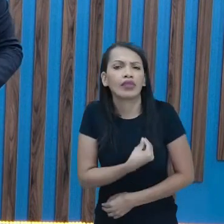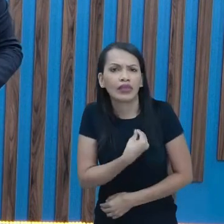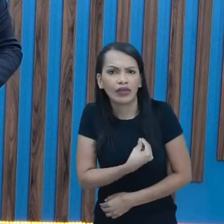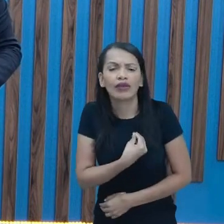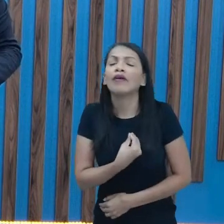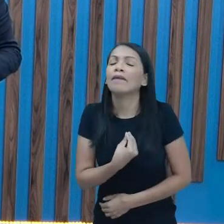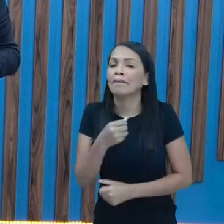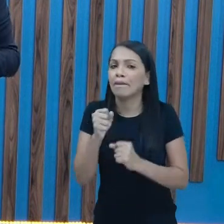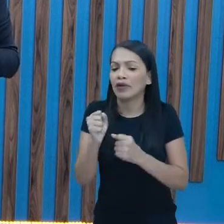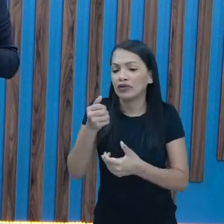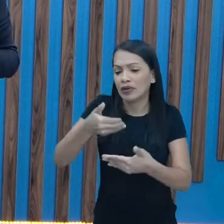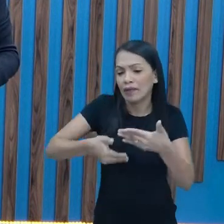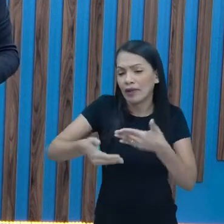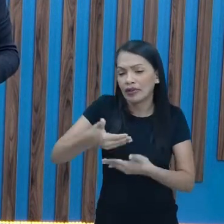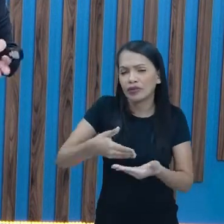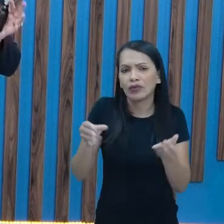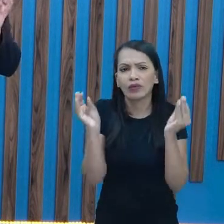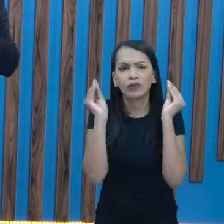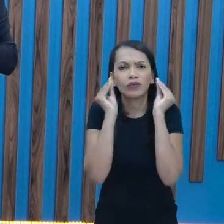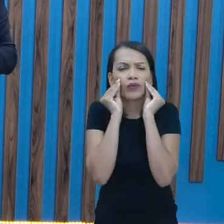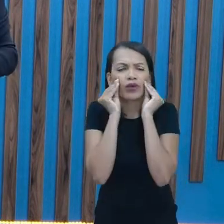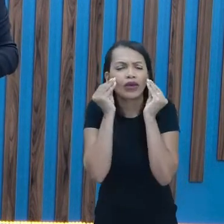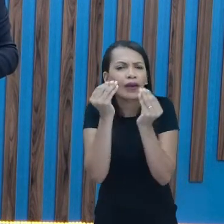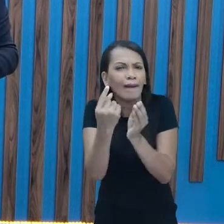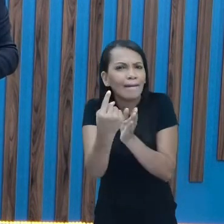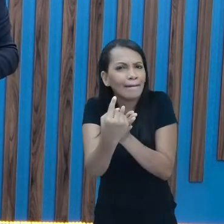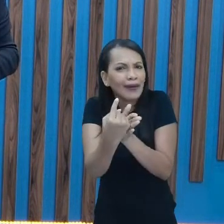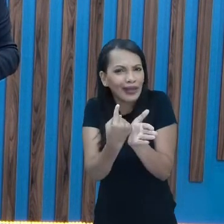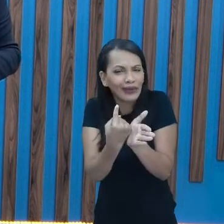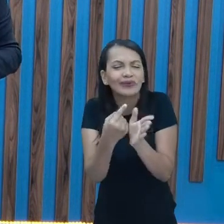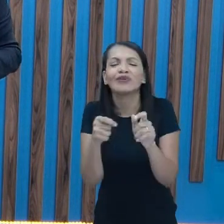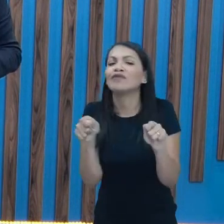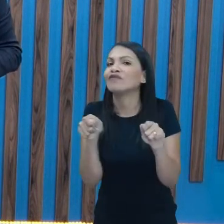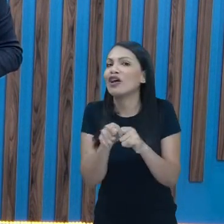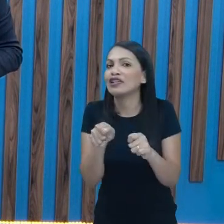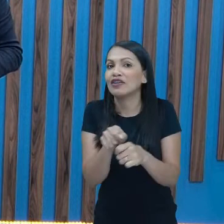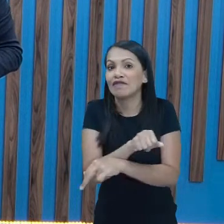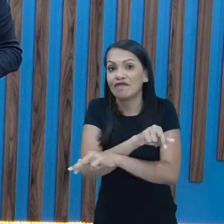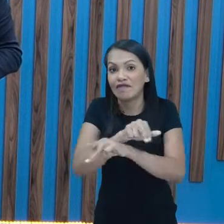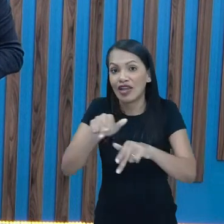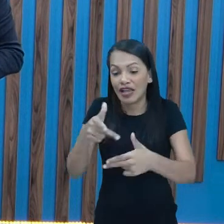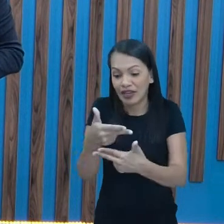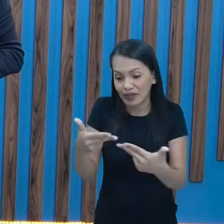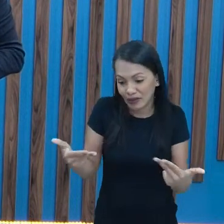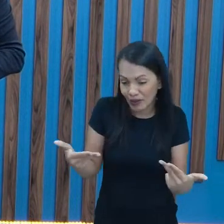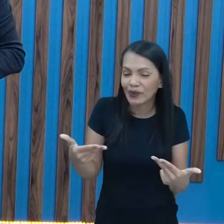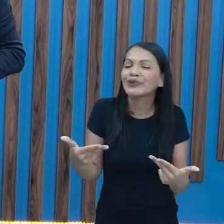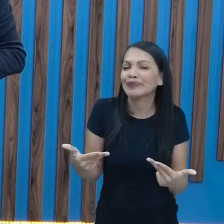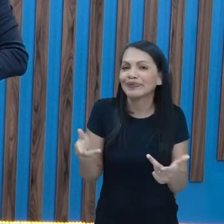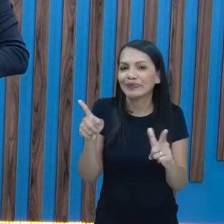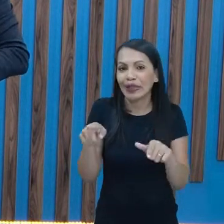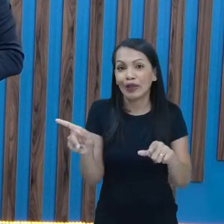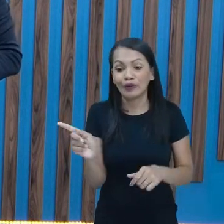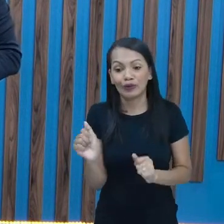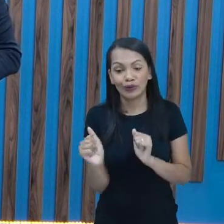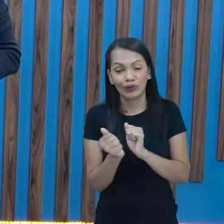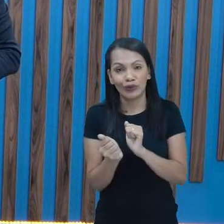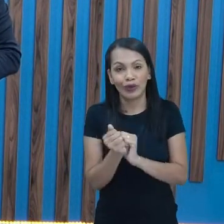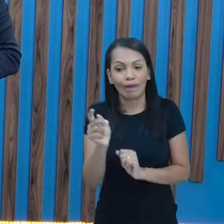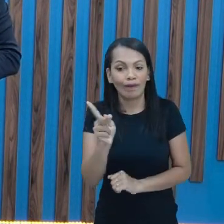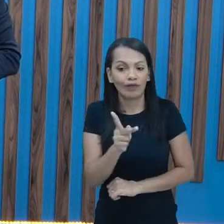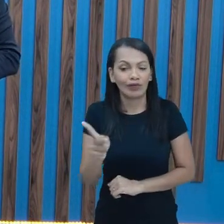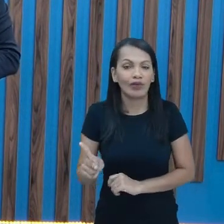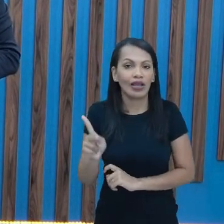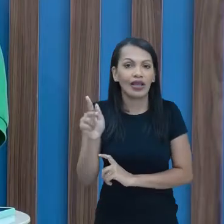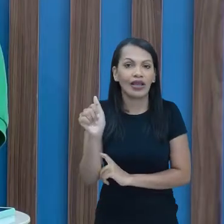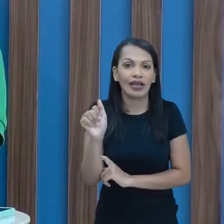mandar sugestões, mandar beijinhos, fazer um monte de coisa por lá, tá? Conosco no aplicativo está a professora Kátia. Bem-vinda, professora